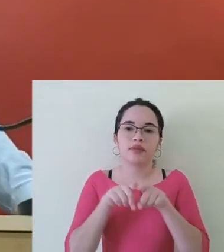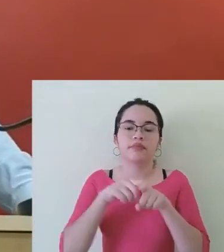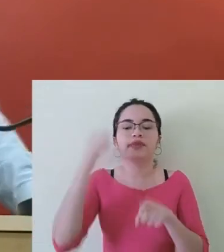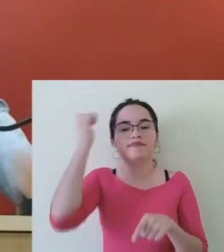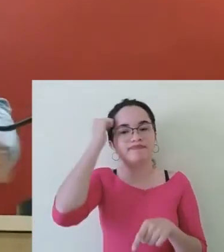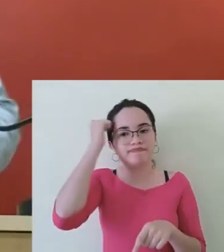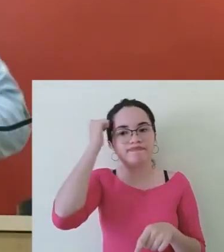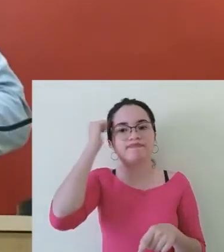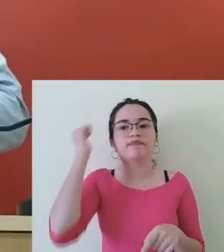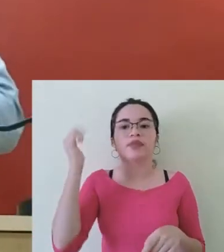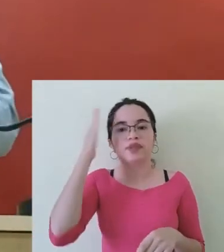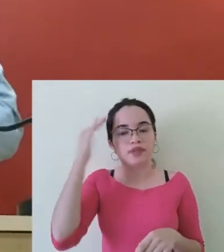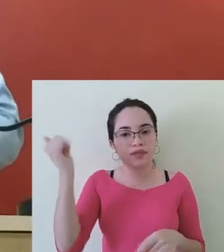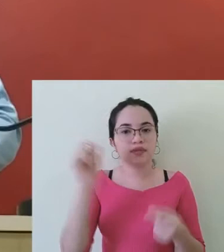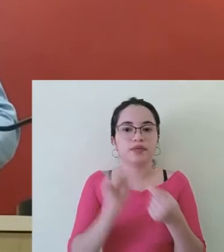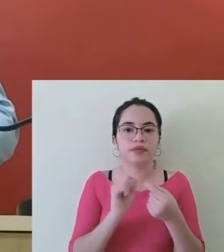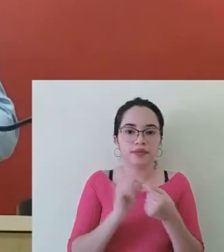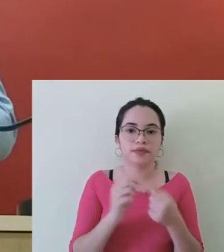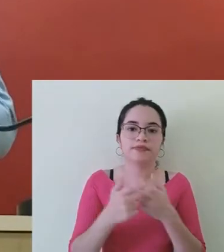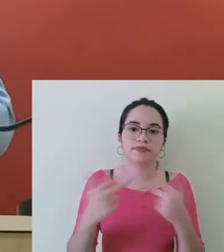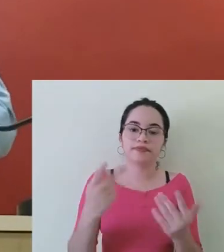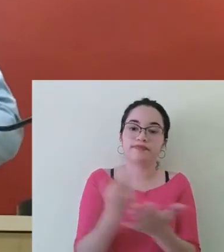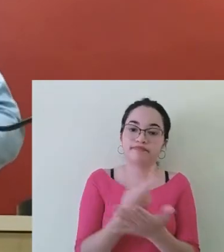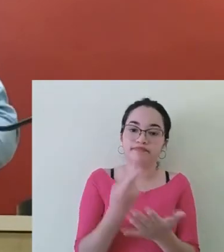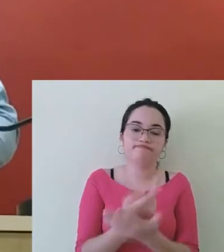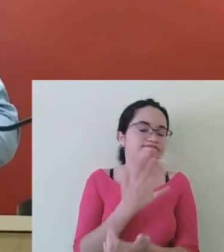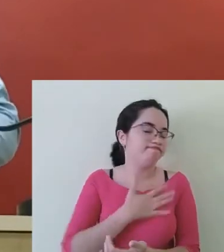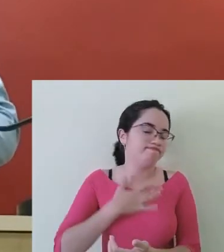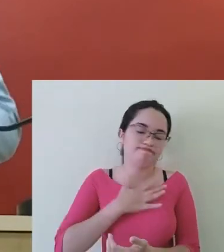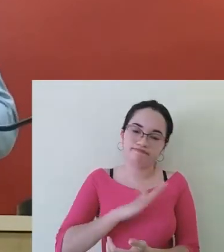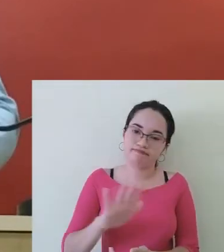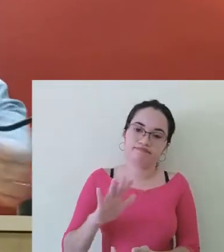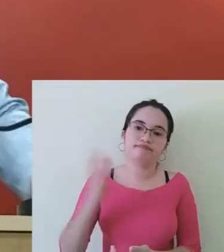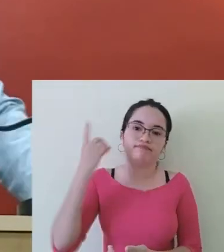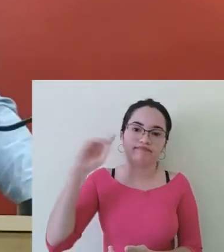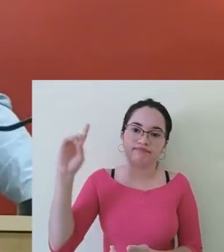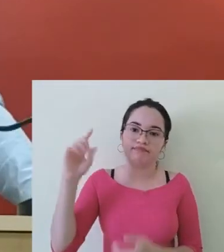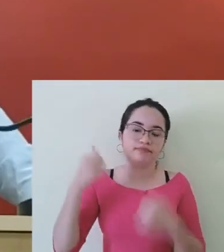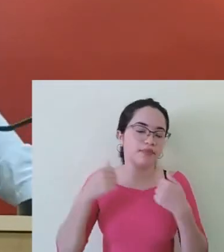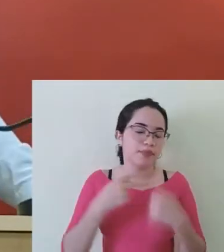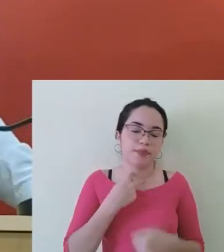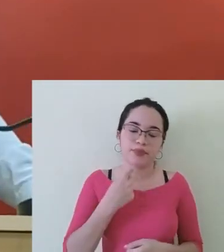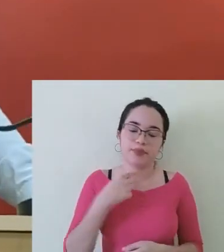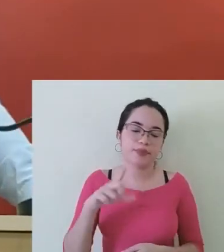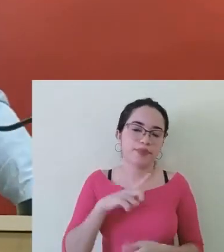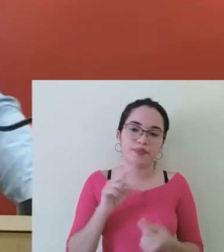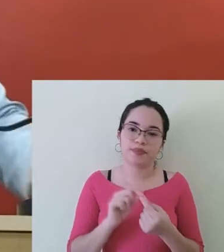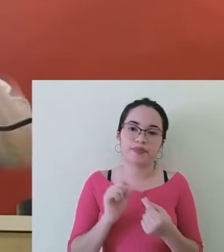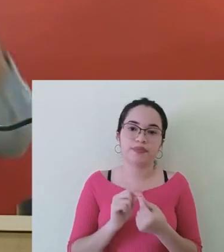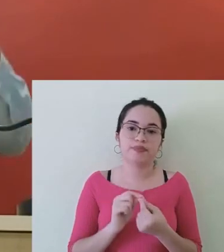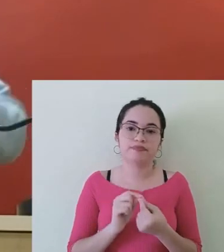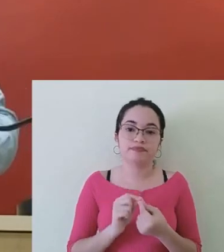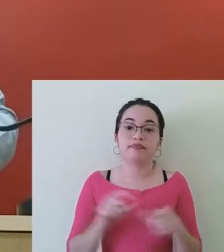arrepende, ele sabe que fez coisas erradas, que desagradaram a Deus, que não deveria ter feito.